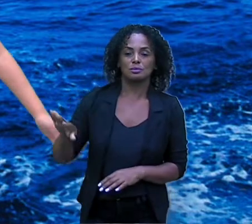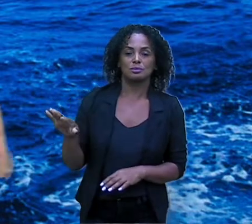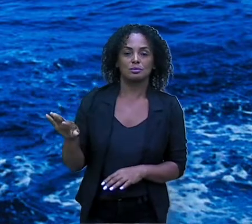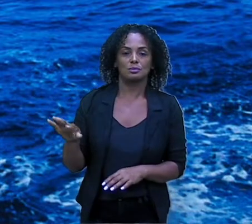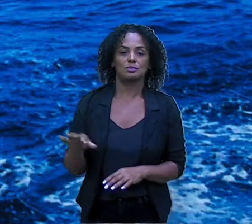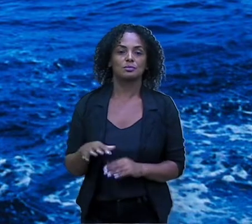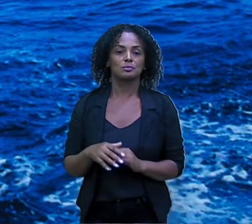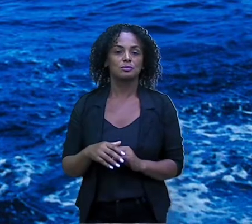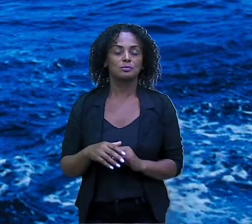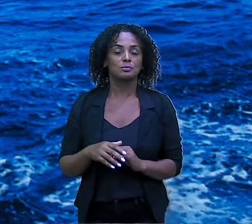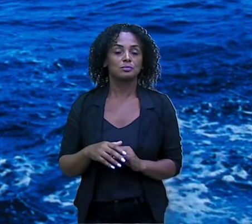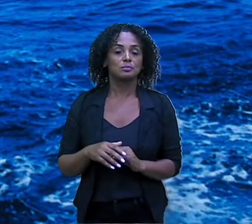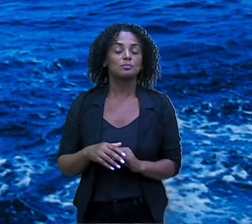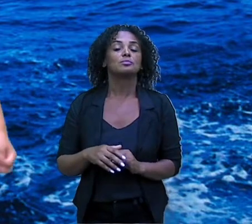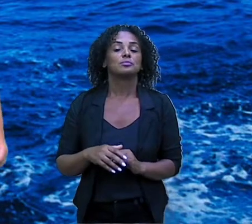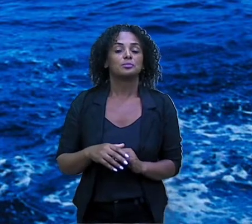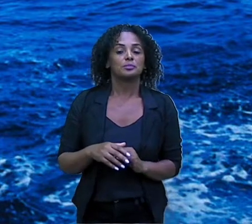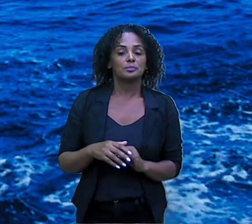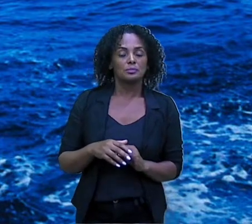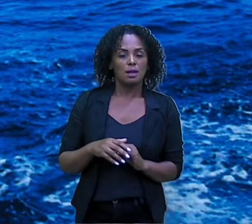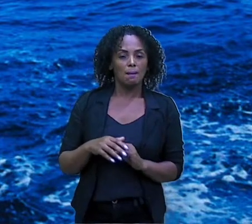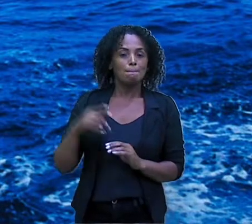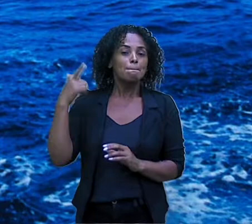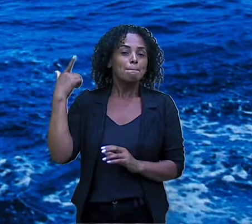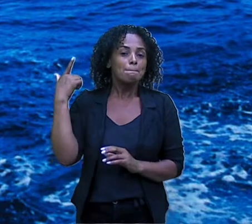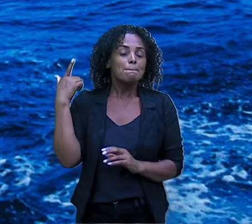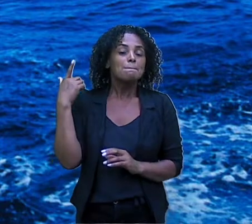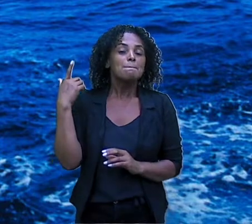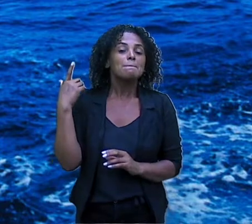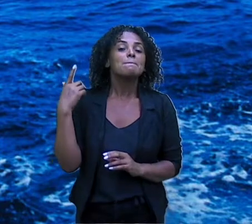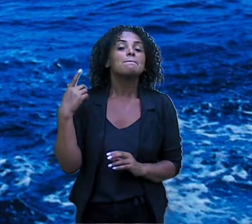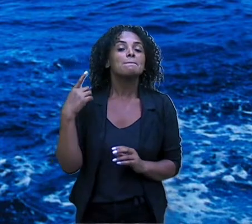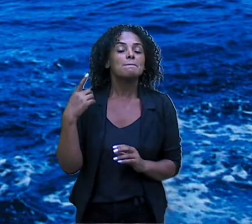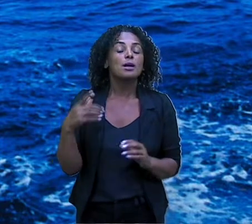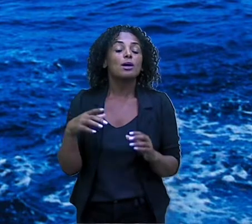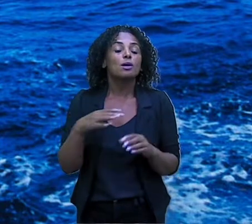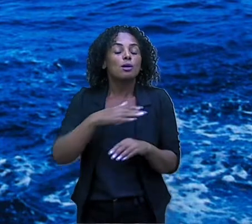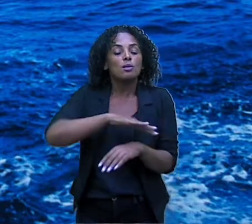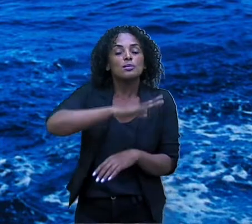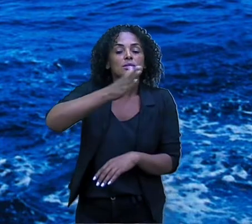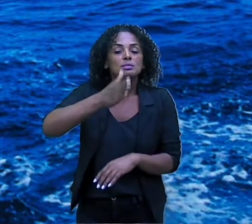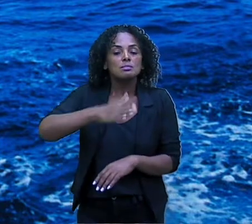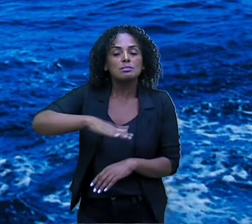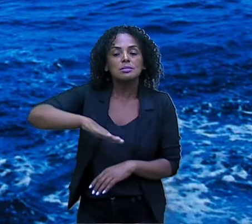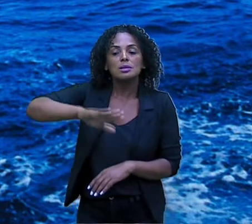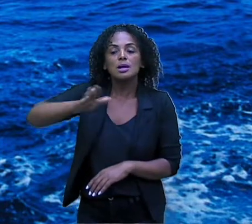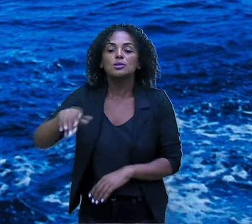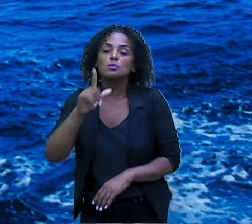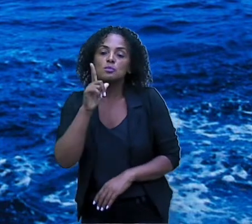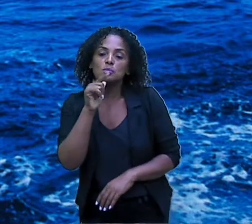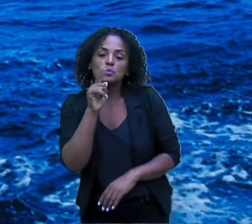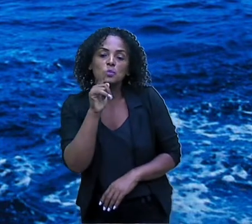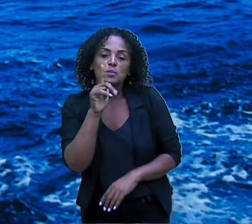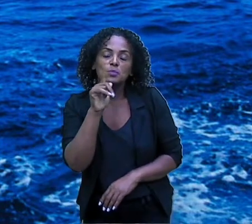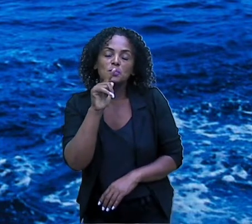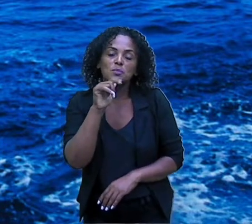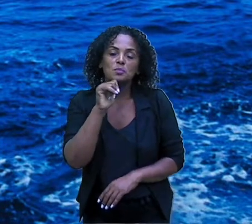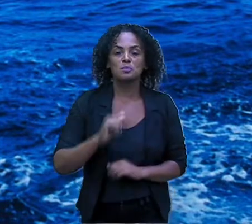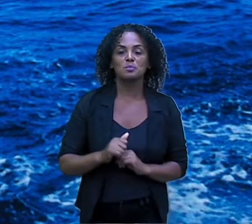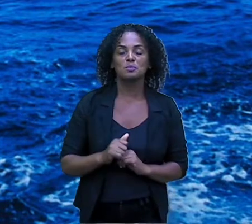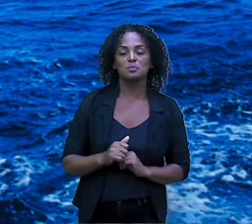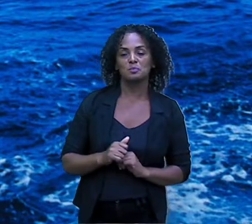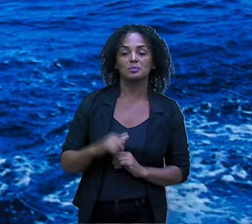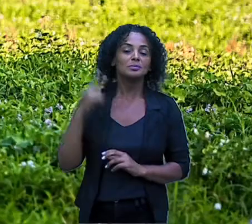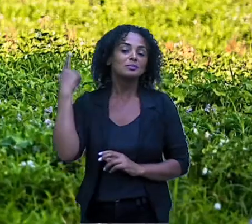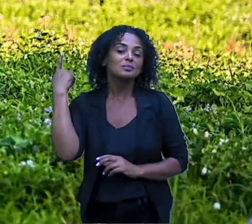Golfinho. Habitat? Ocean. Ocean. Ocean. Ocean, que é o oceano. Vamos continuando aí essa delícia